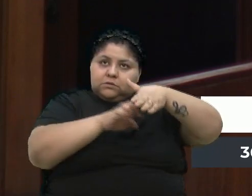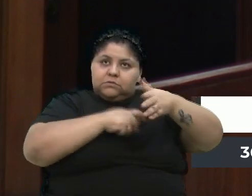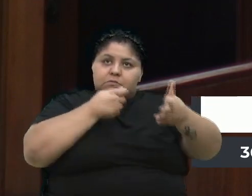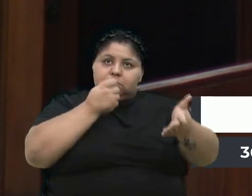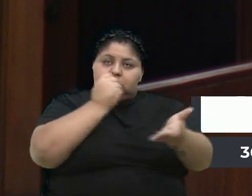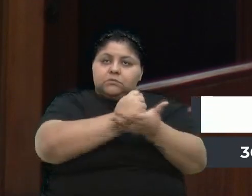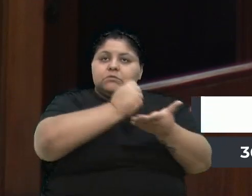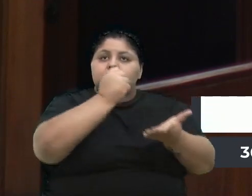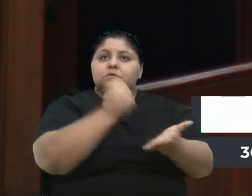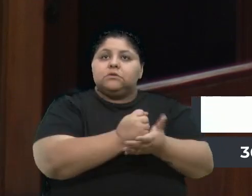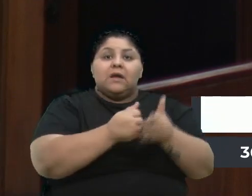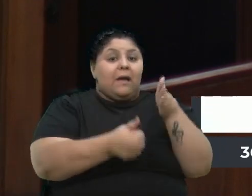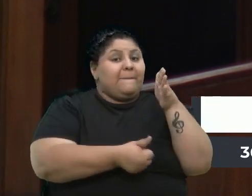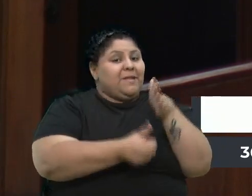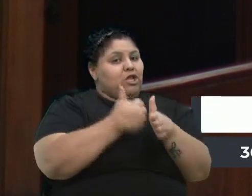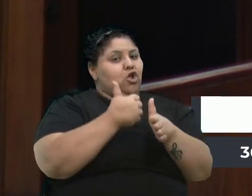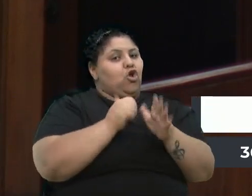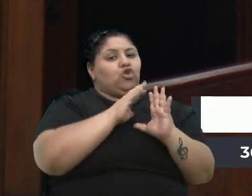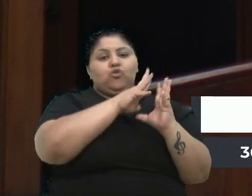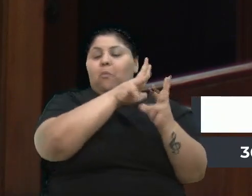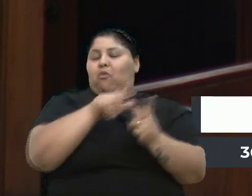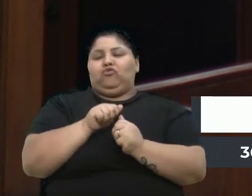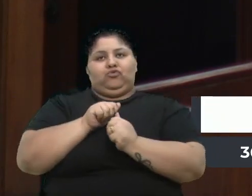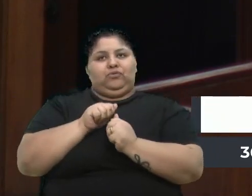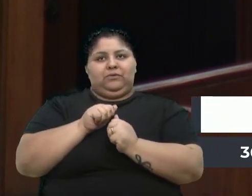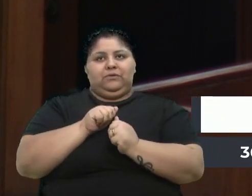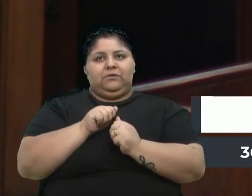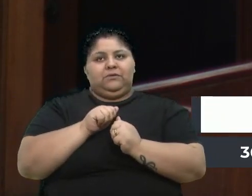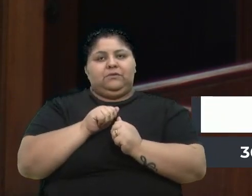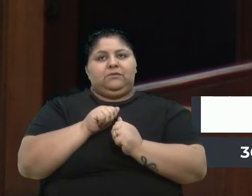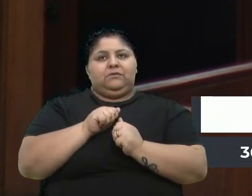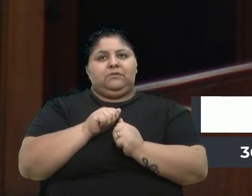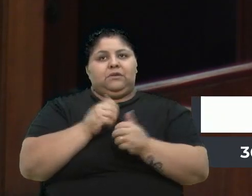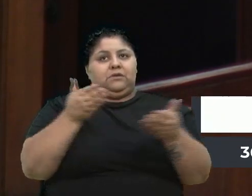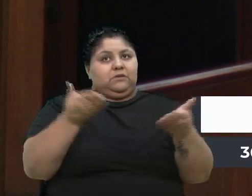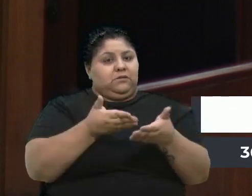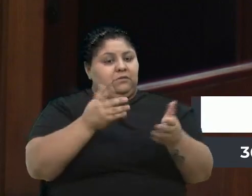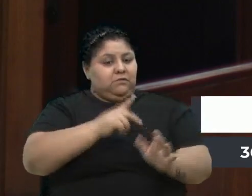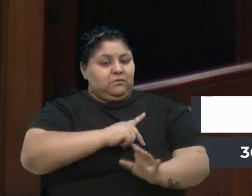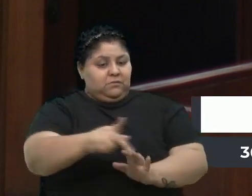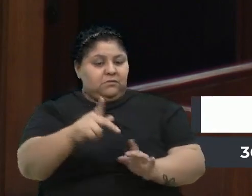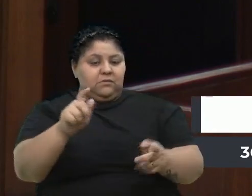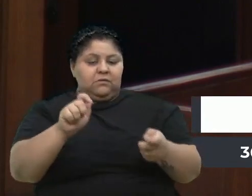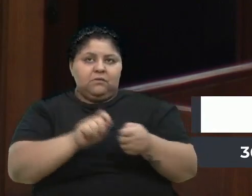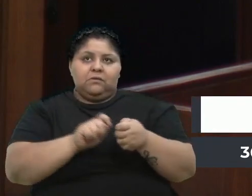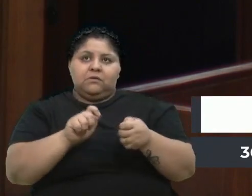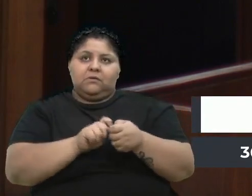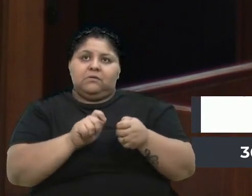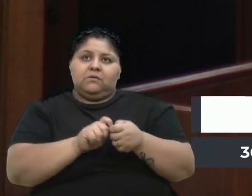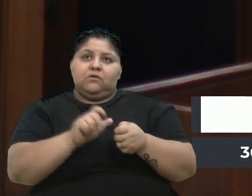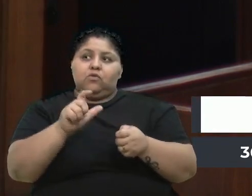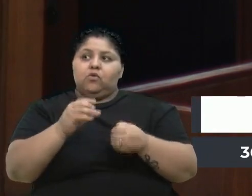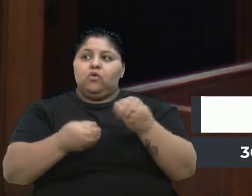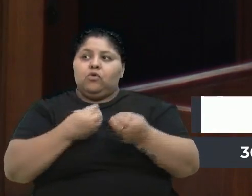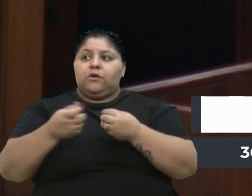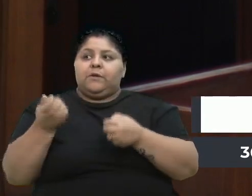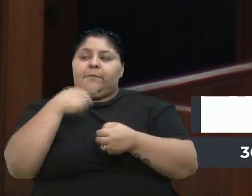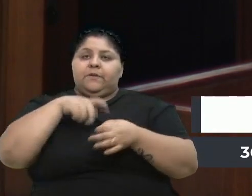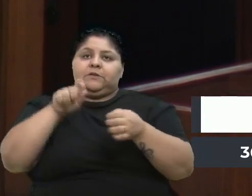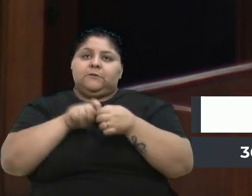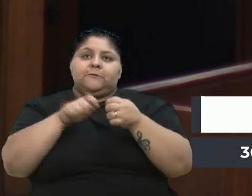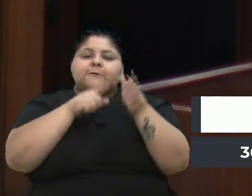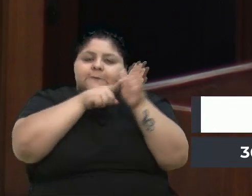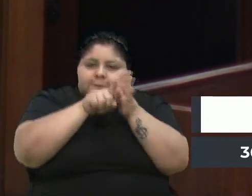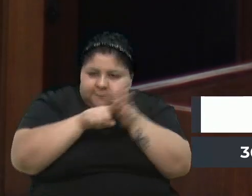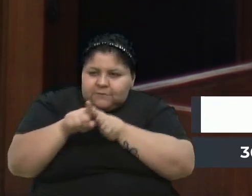o Dr. Gravina, a melhor do mundo, uma das melhores do mundo, que o atual presidente faça a devassa que tem que fazer, as investigações